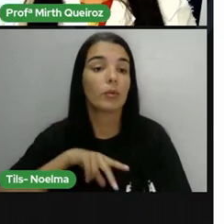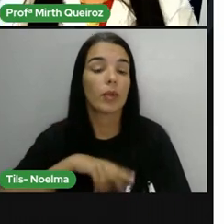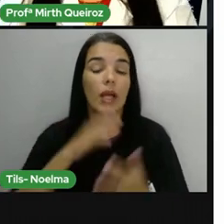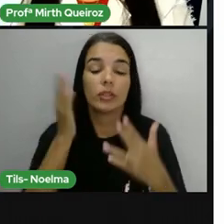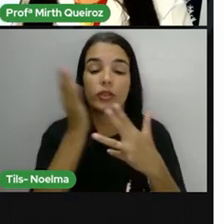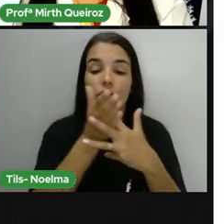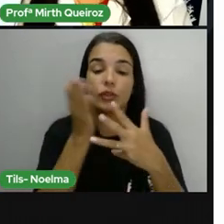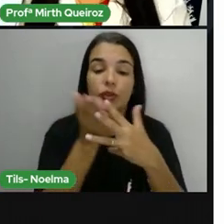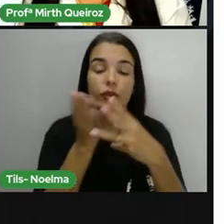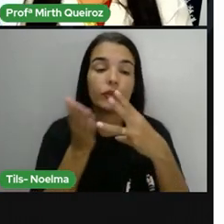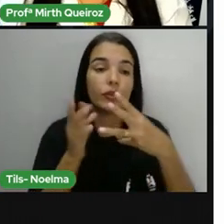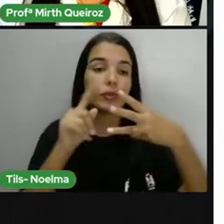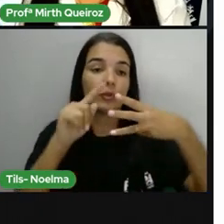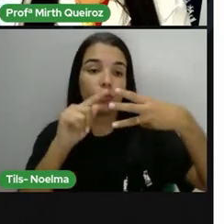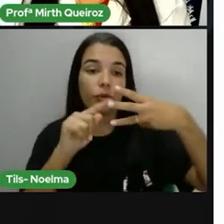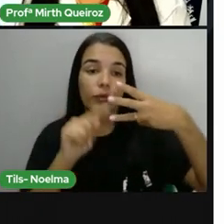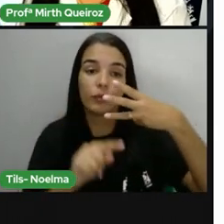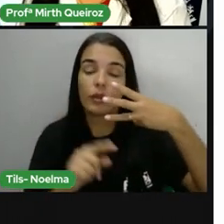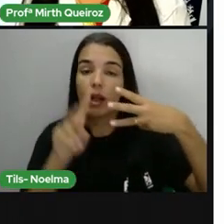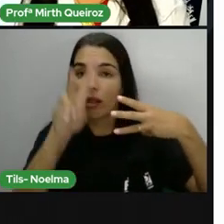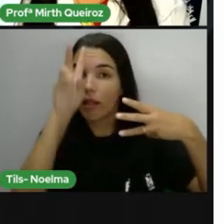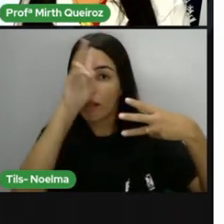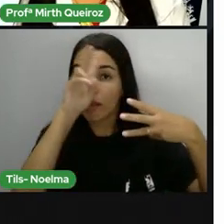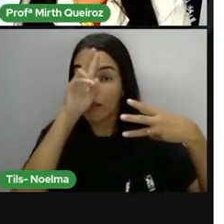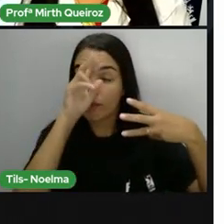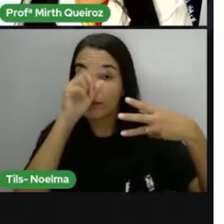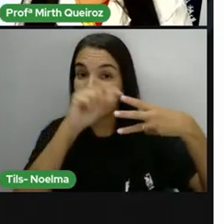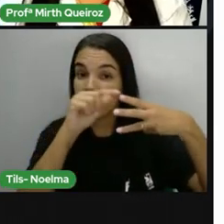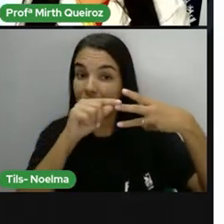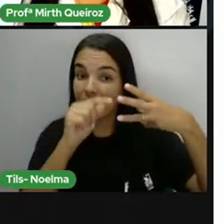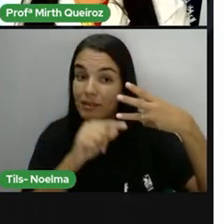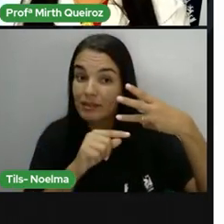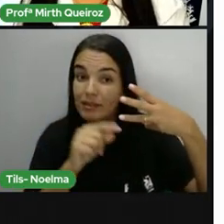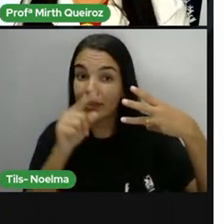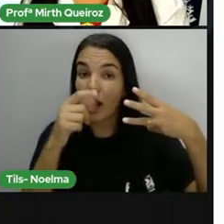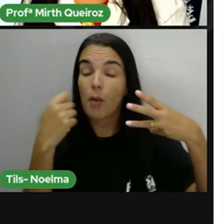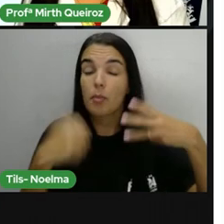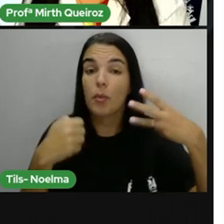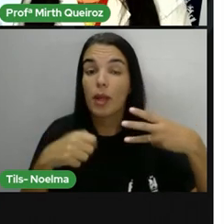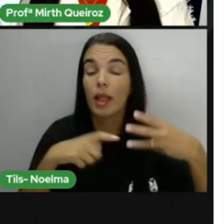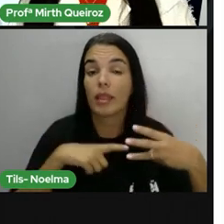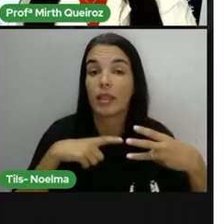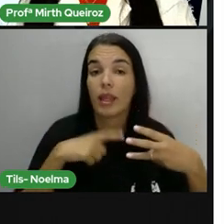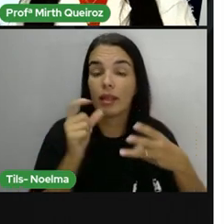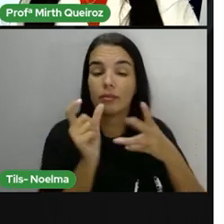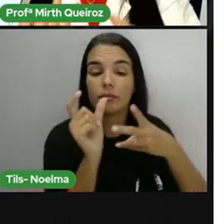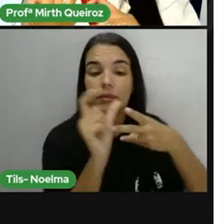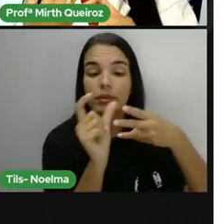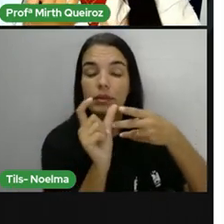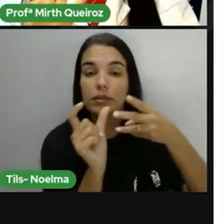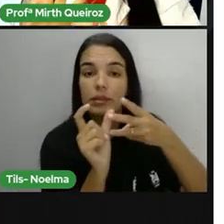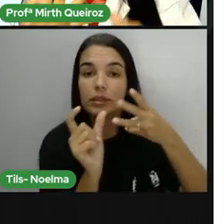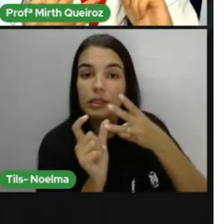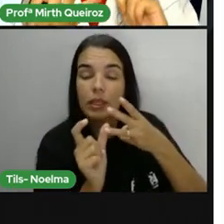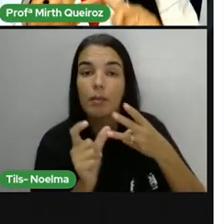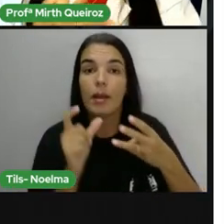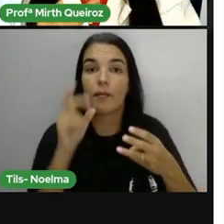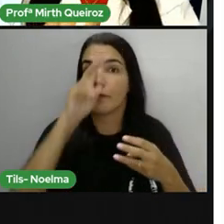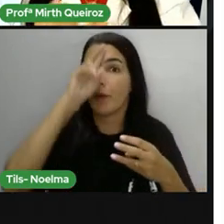três tipos que a gente já falou na outra aula. Elas são classificadas segundo a sílaba tônica, né?